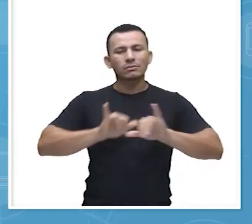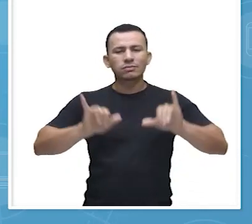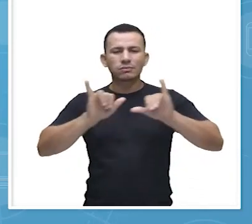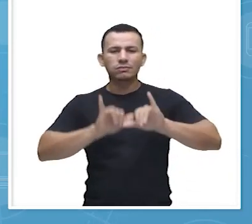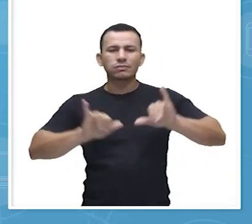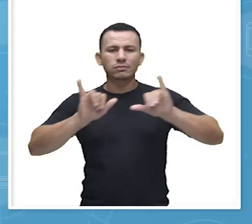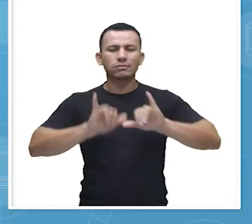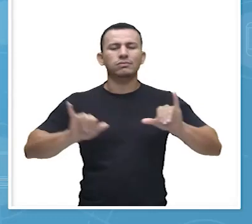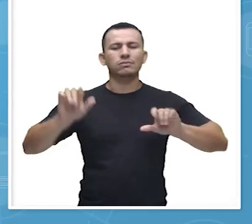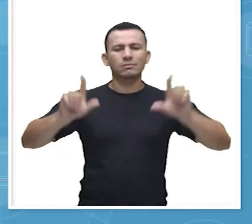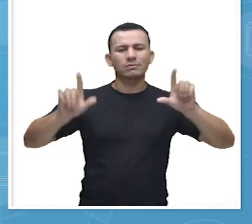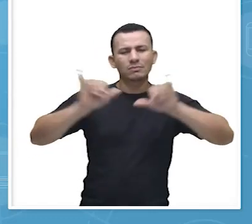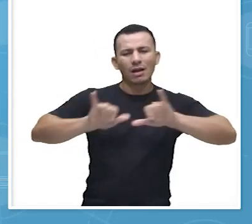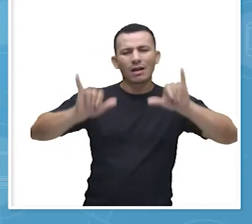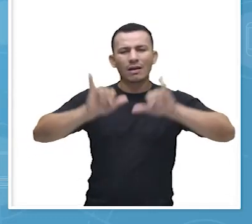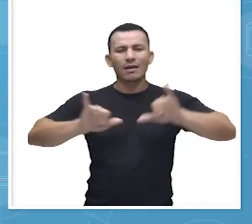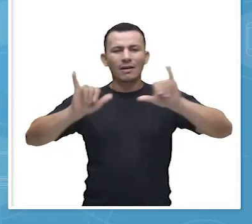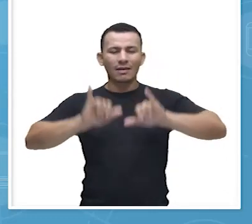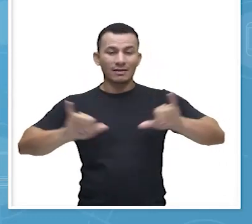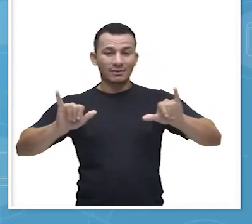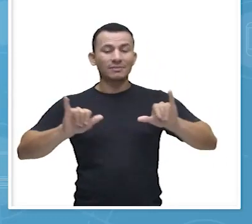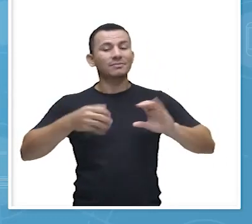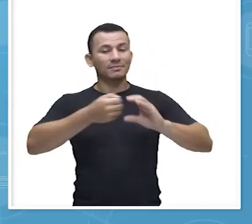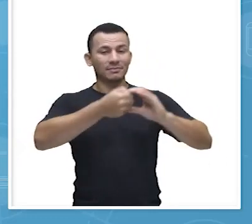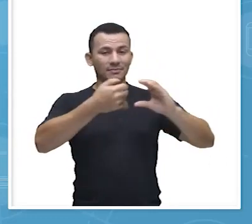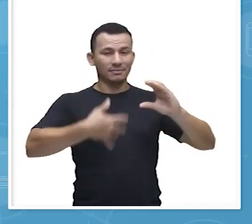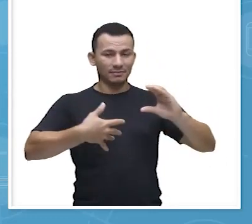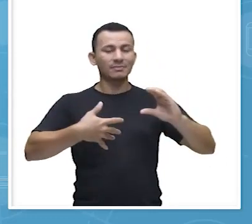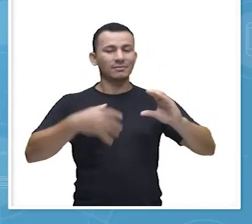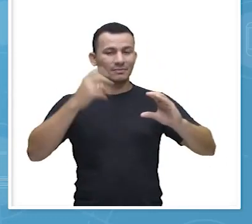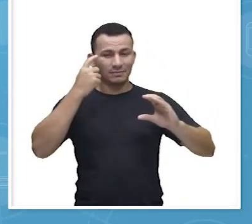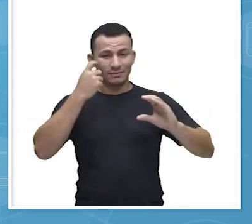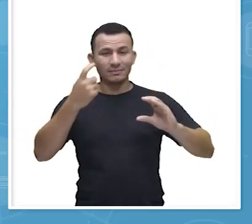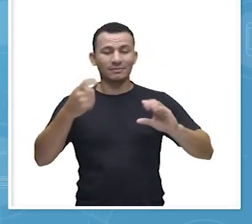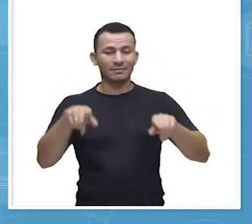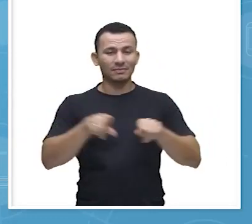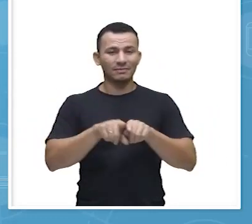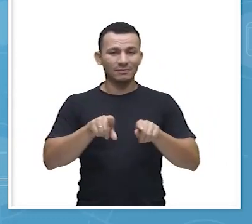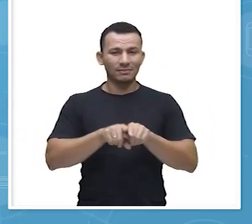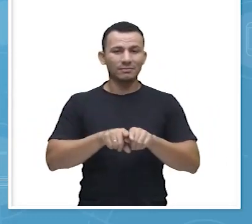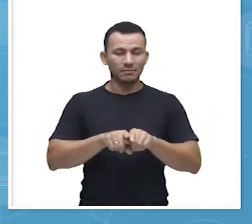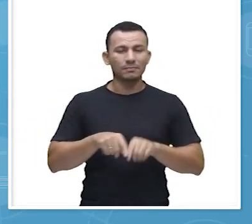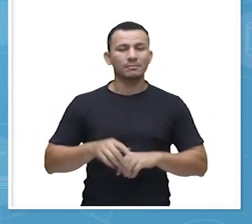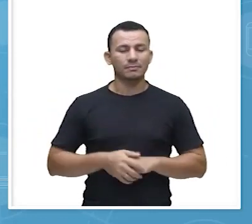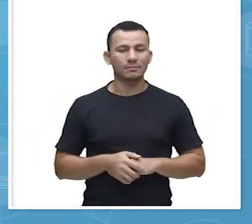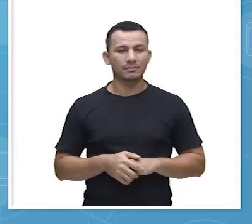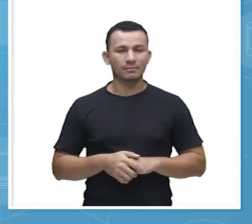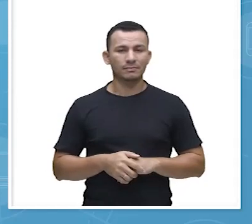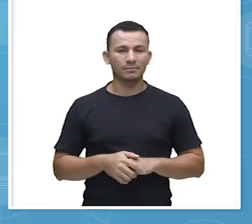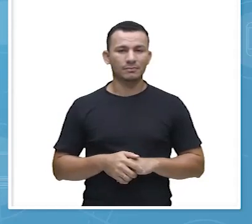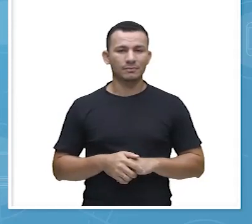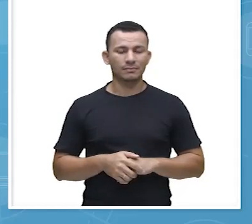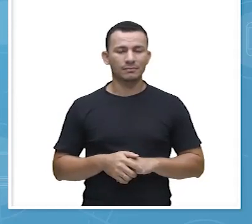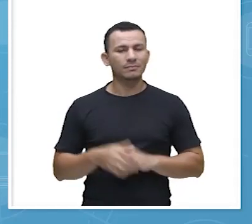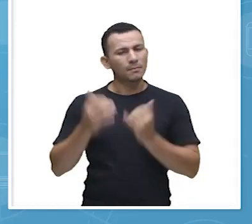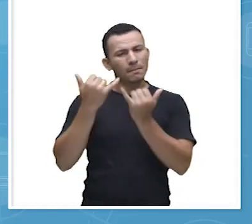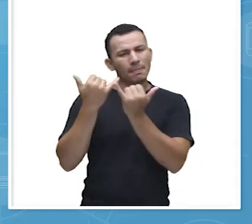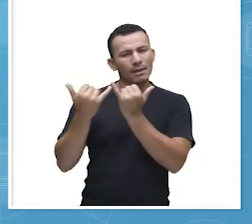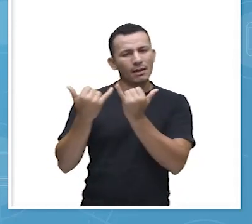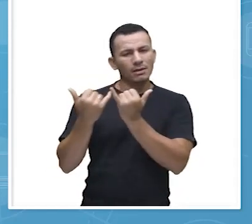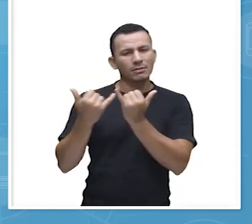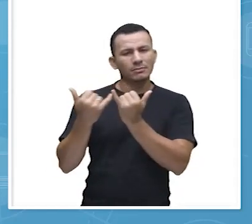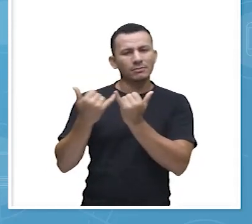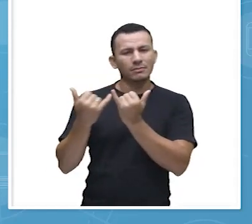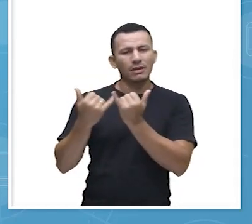de propaganda, não é? E uma característica bem interessante e que se aproxima um pouquinho lá do